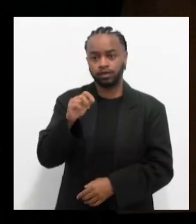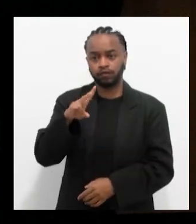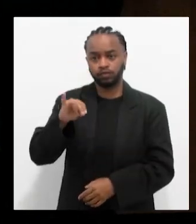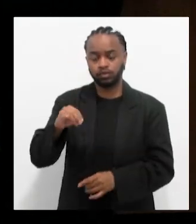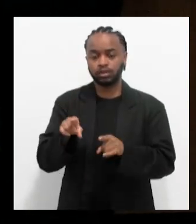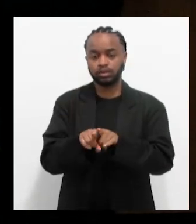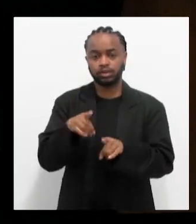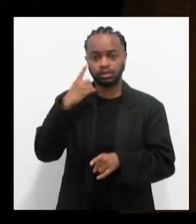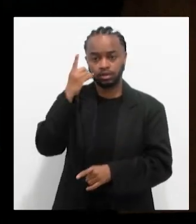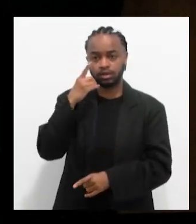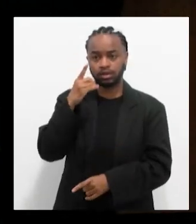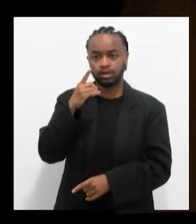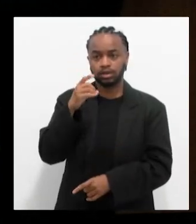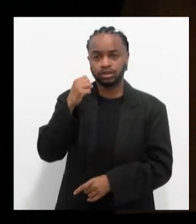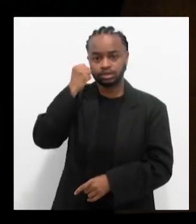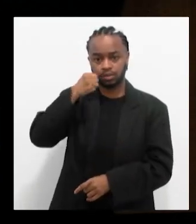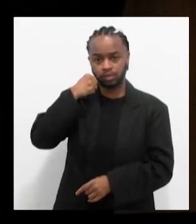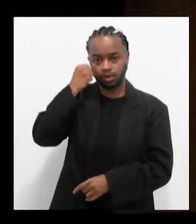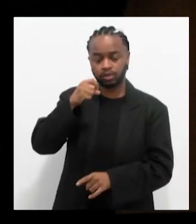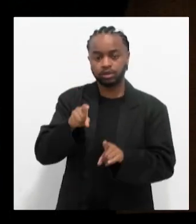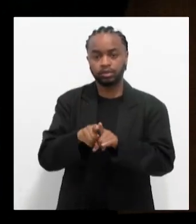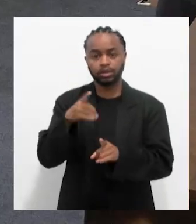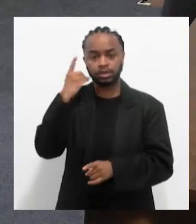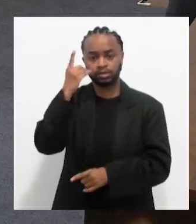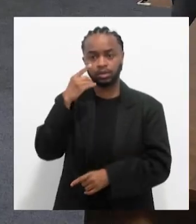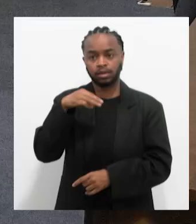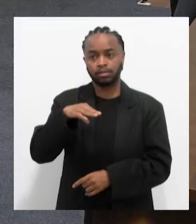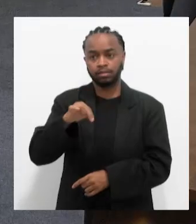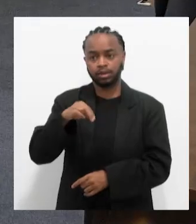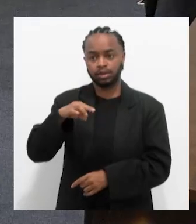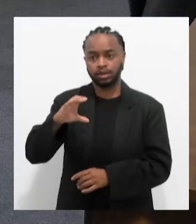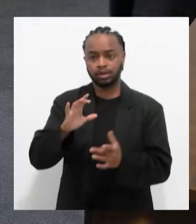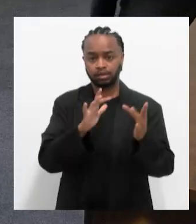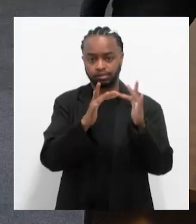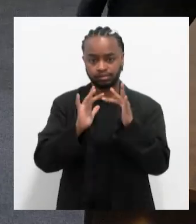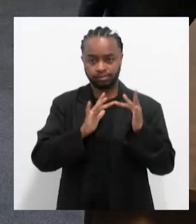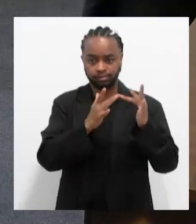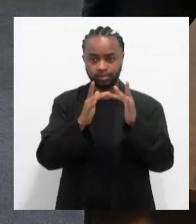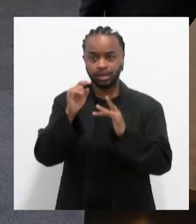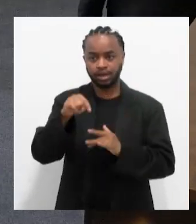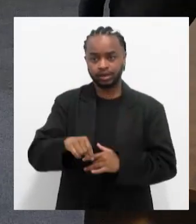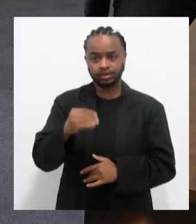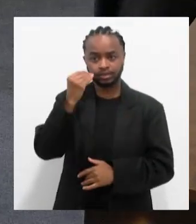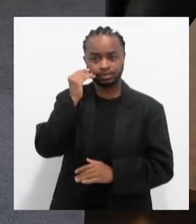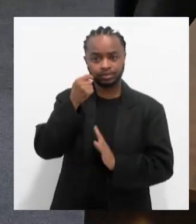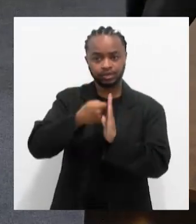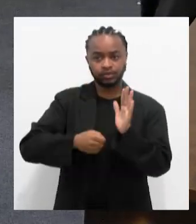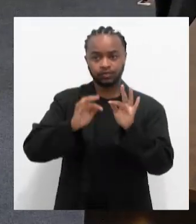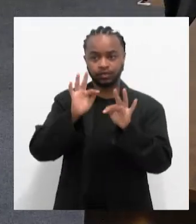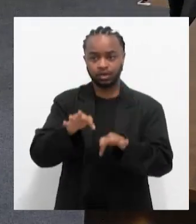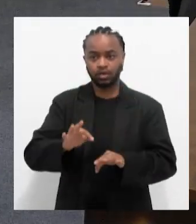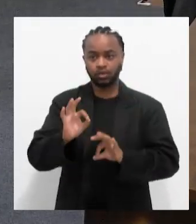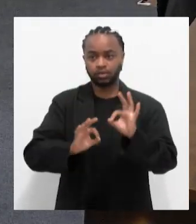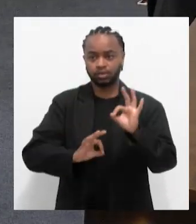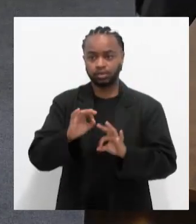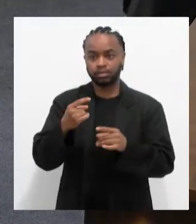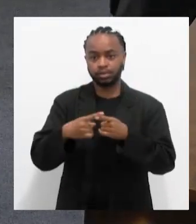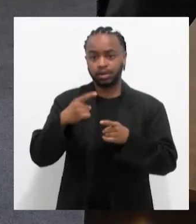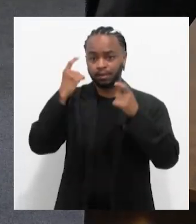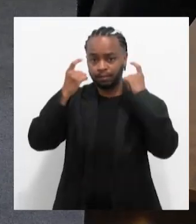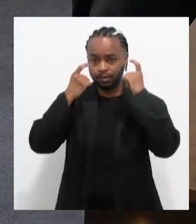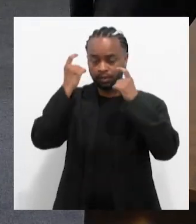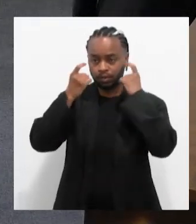teve emenda acolhida, e o deputado Mink, que foi o grande articulador aqui, institucional, para a redação final, deve estar preocupado